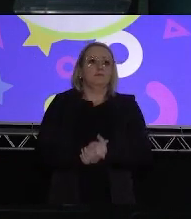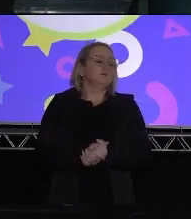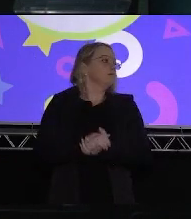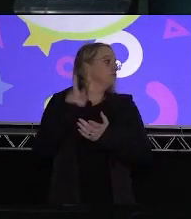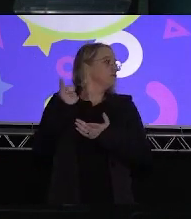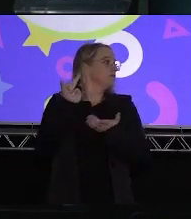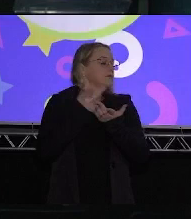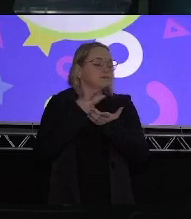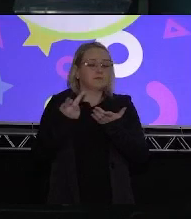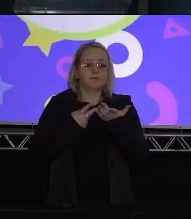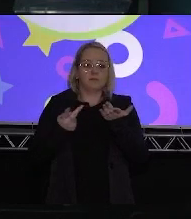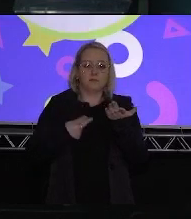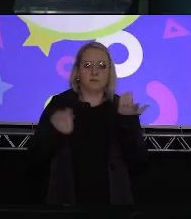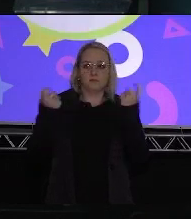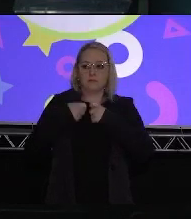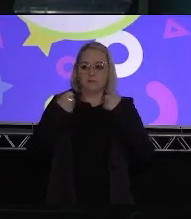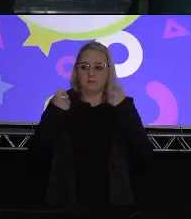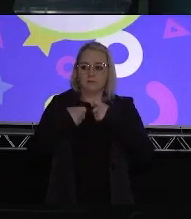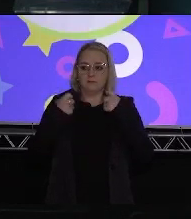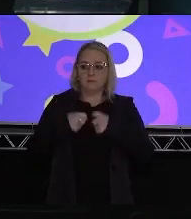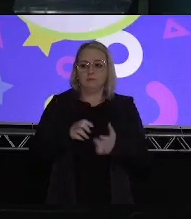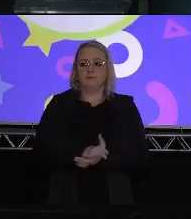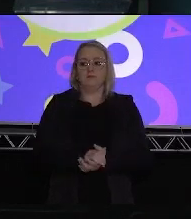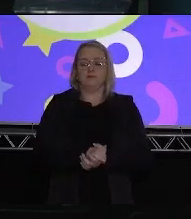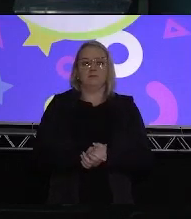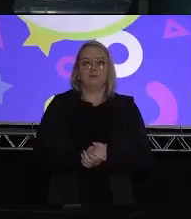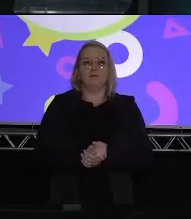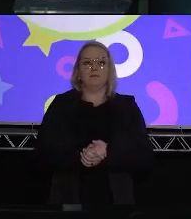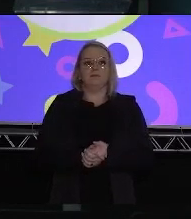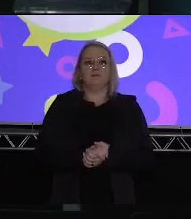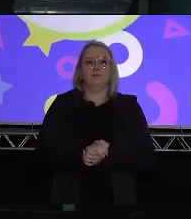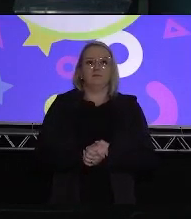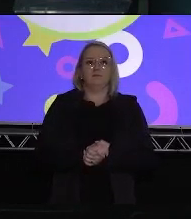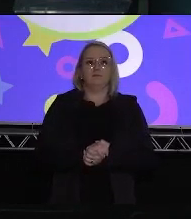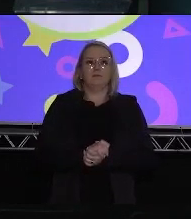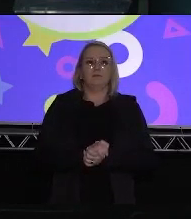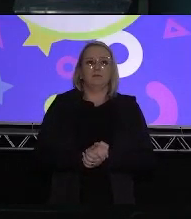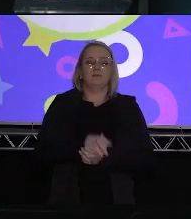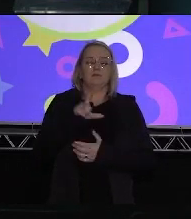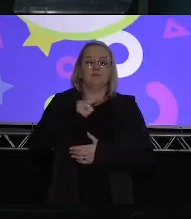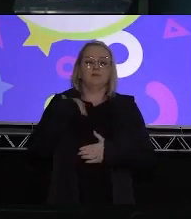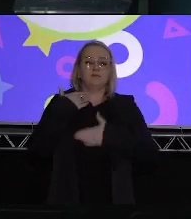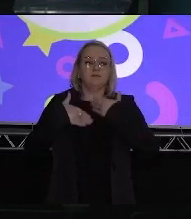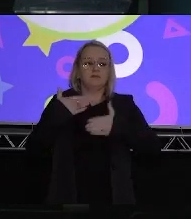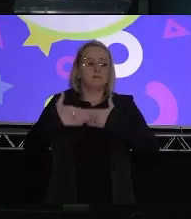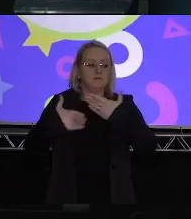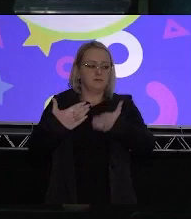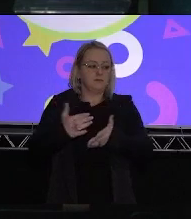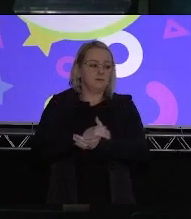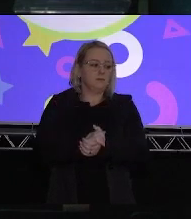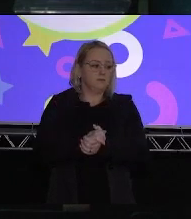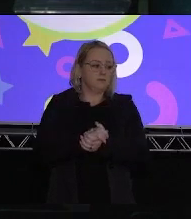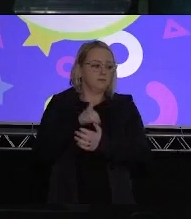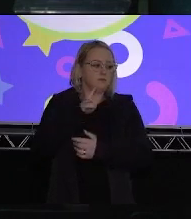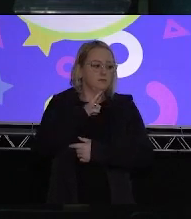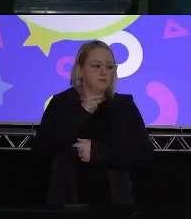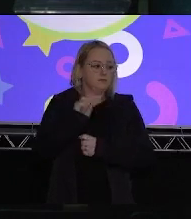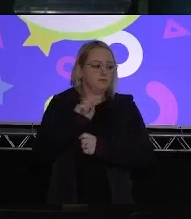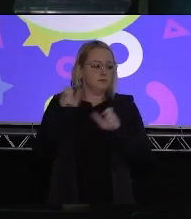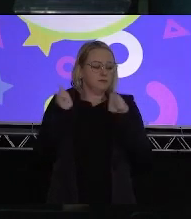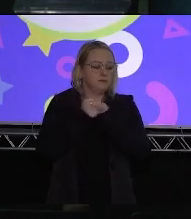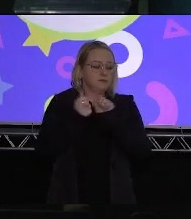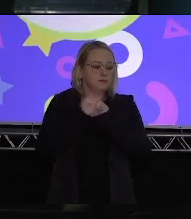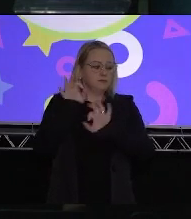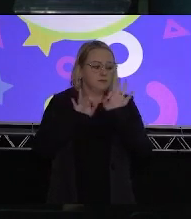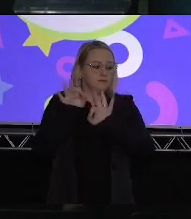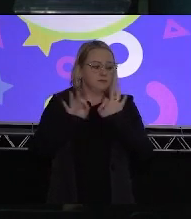de competências de pessoas júnior. Pessoas, negócio e desenvolvedores devem trabalhar diariamente em conjunto no projeto. A